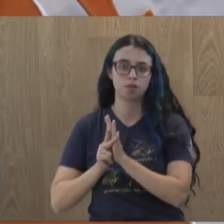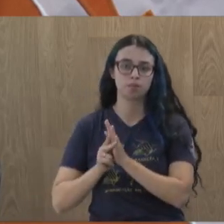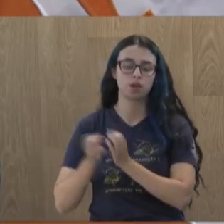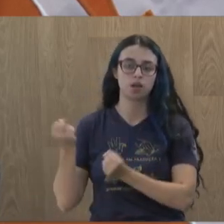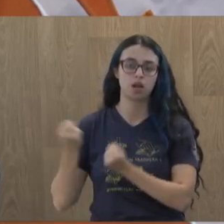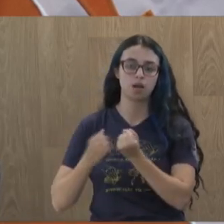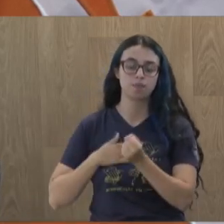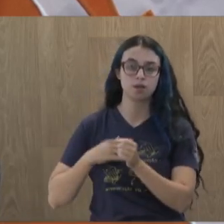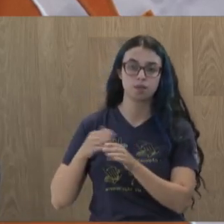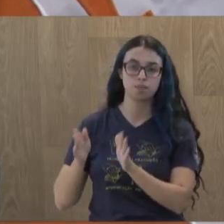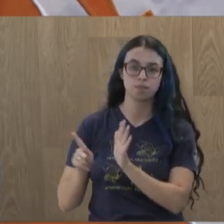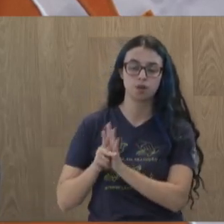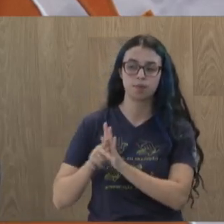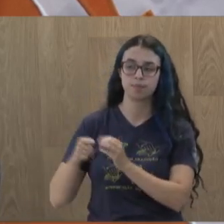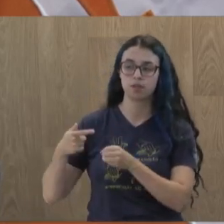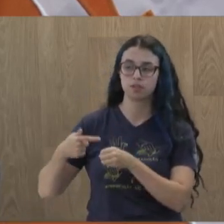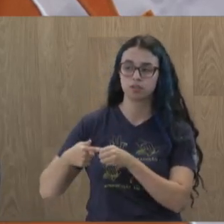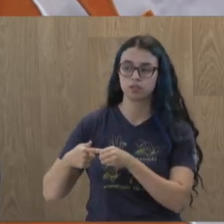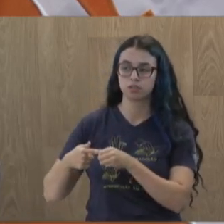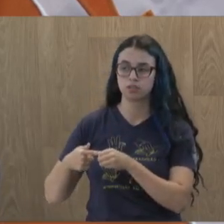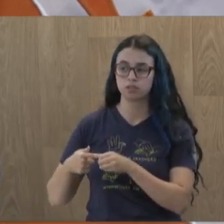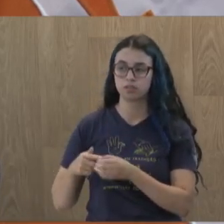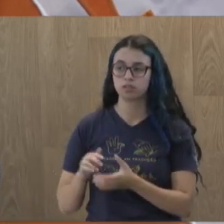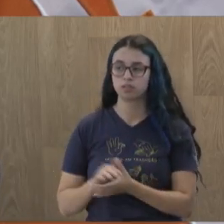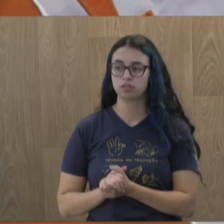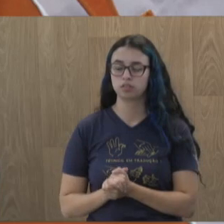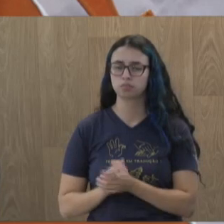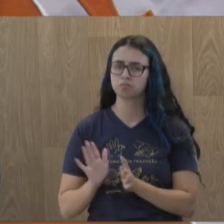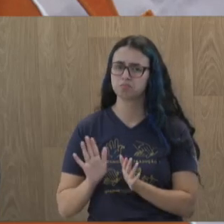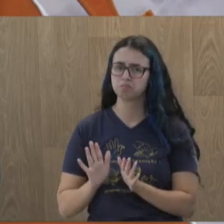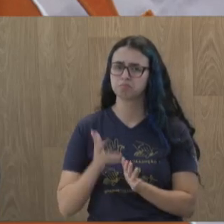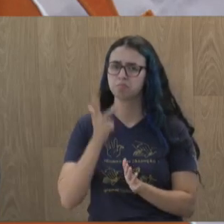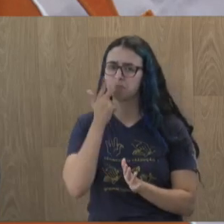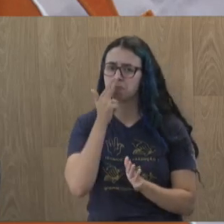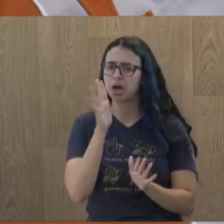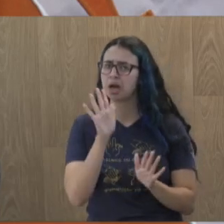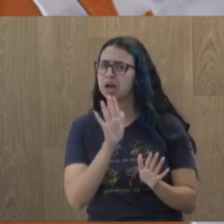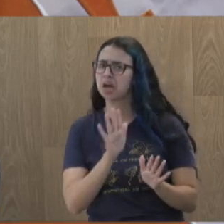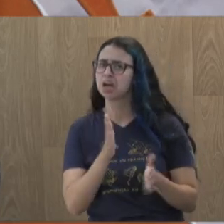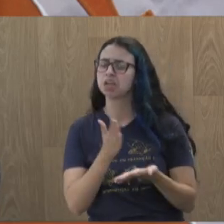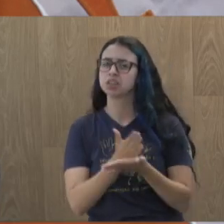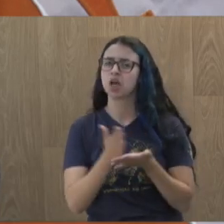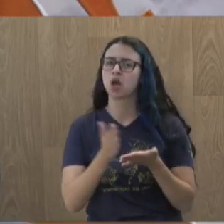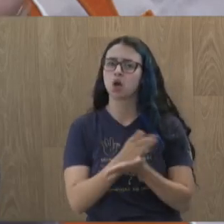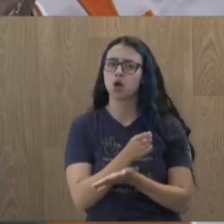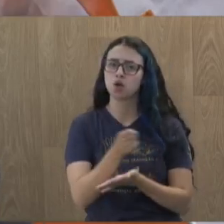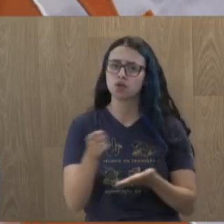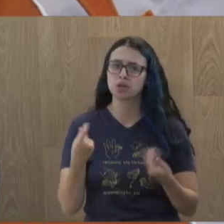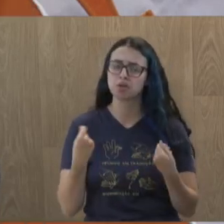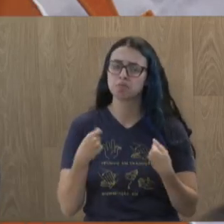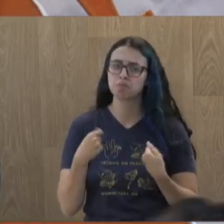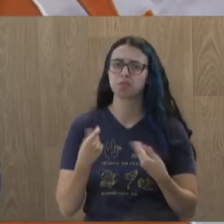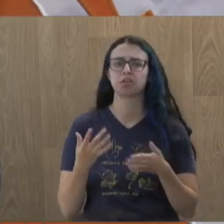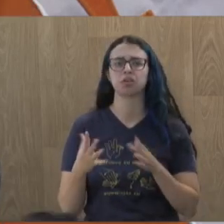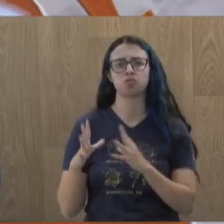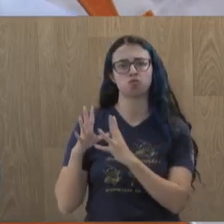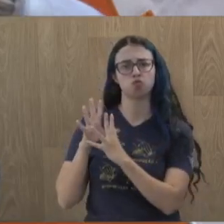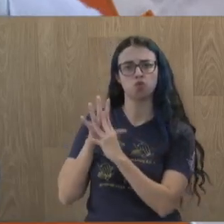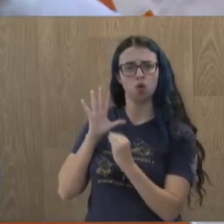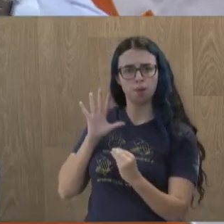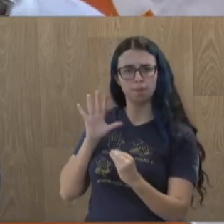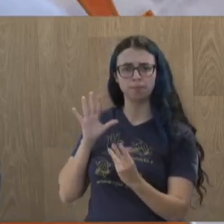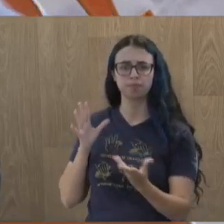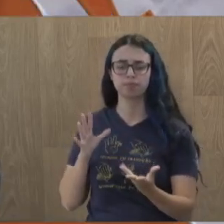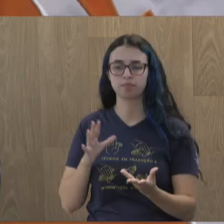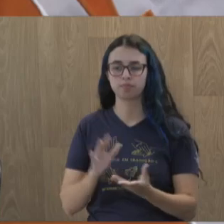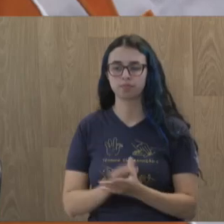gasolina. E eu acho que alguns de vocês estão precisando dar esse exemplo aqui também. No futuro eu vou, na hora que começar o jogo,